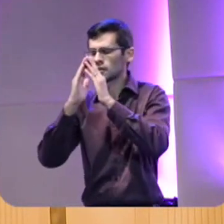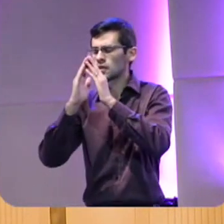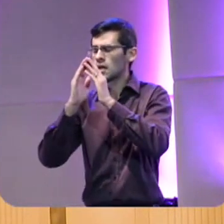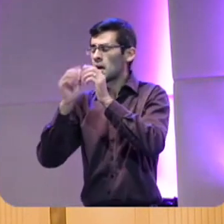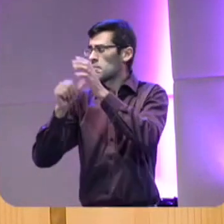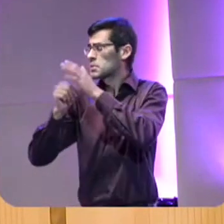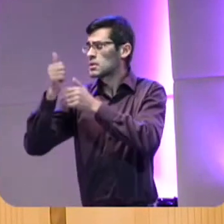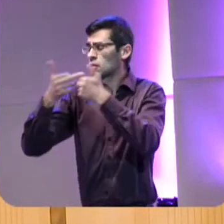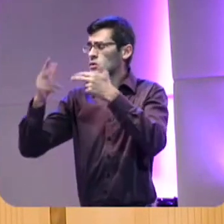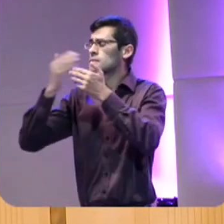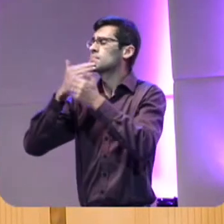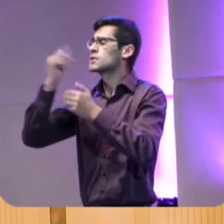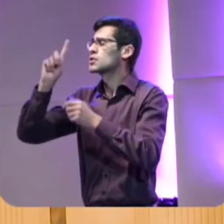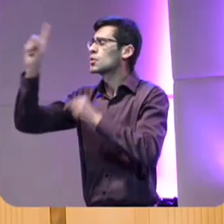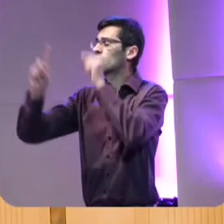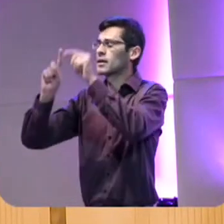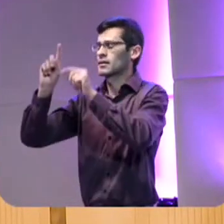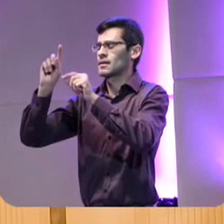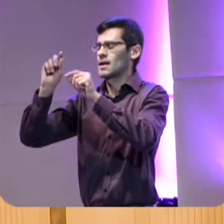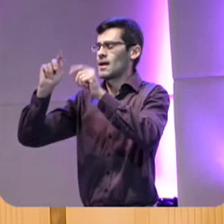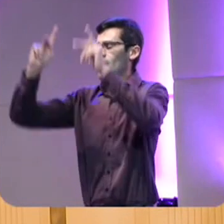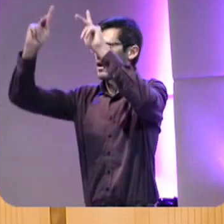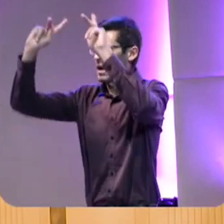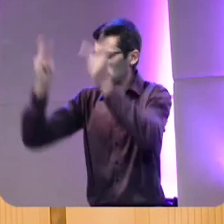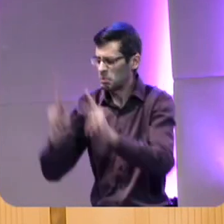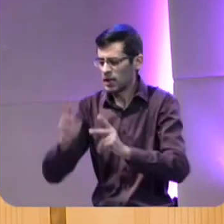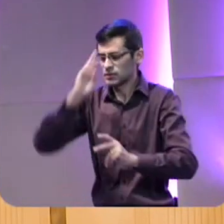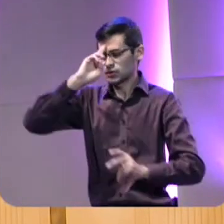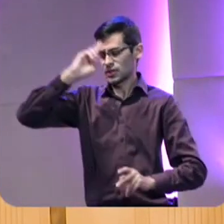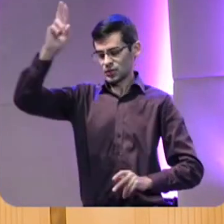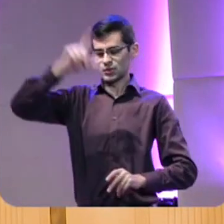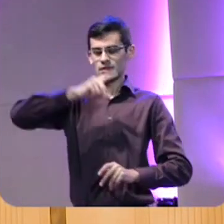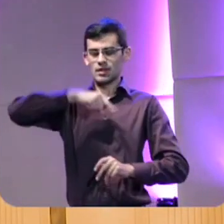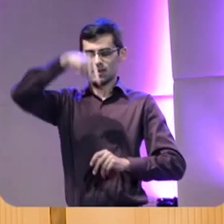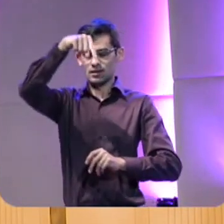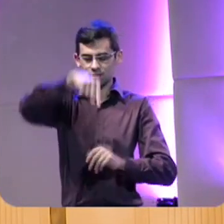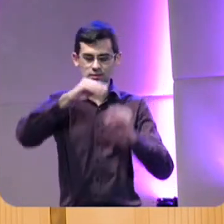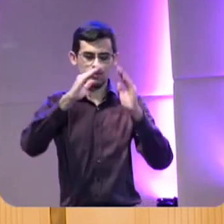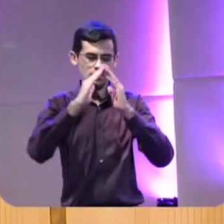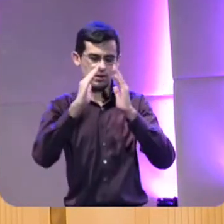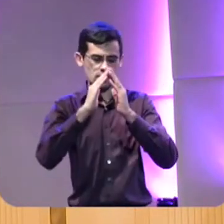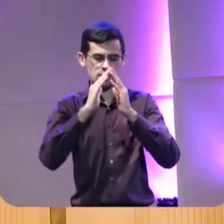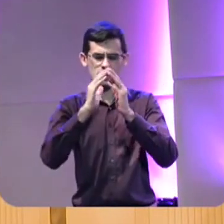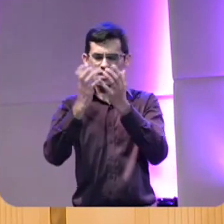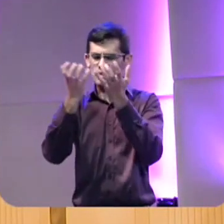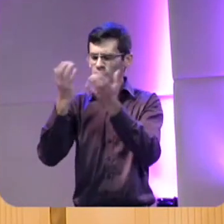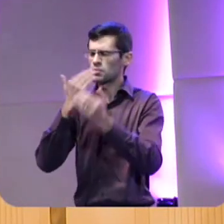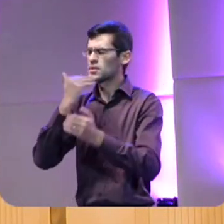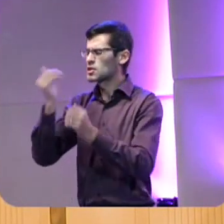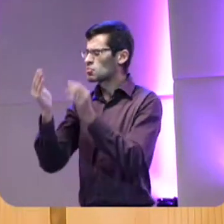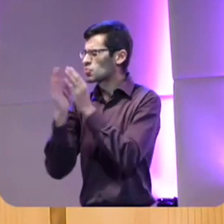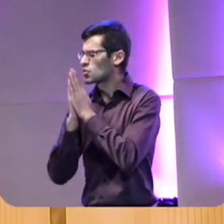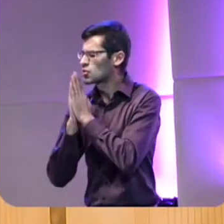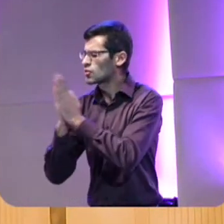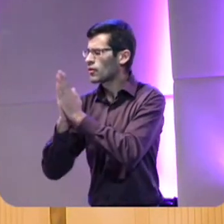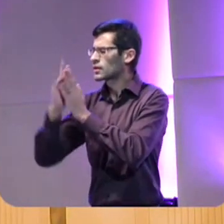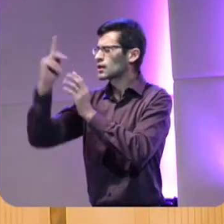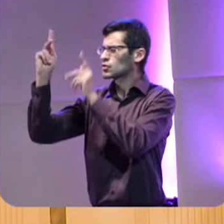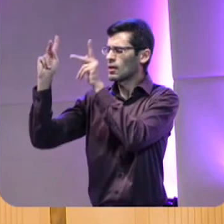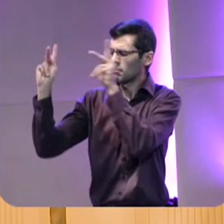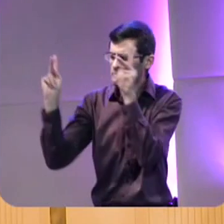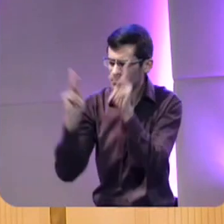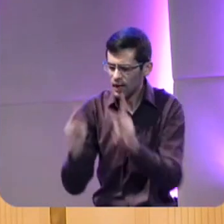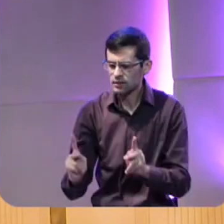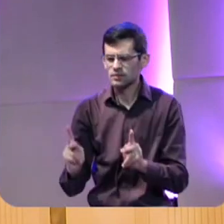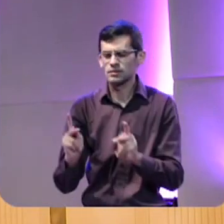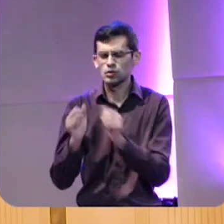deveríamos pedir é que a paz do Senhor estivesse ali. E eu quero te pedir, Senhor, que a paz do Senhor